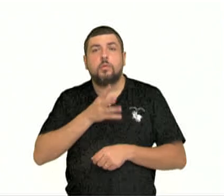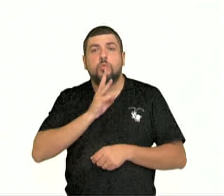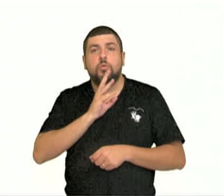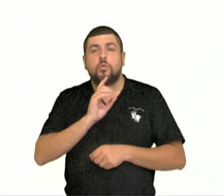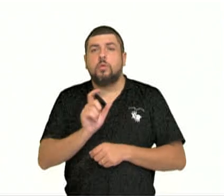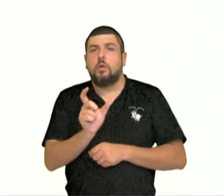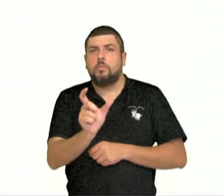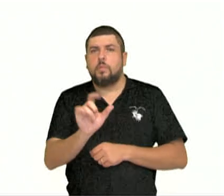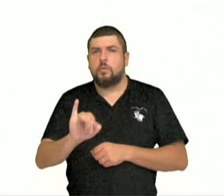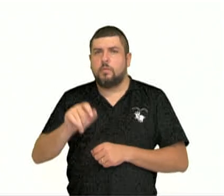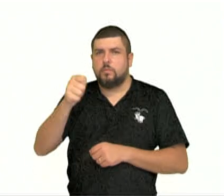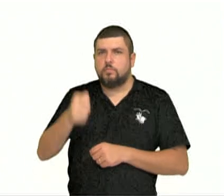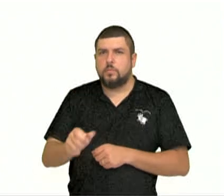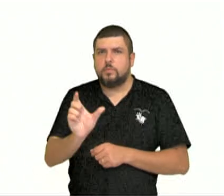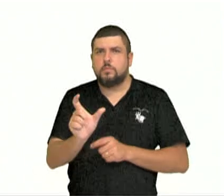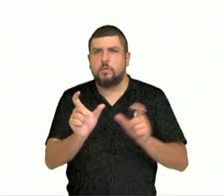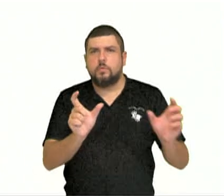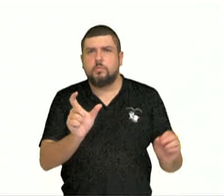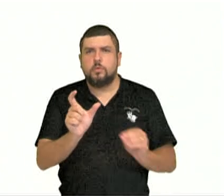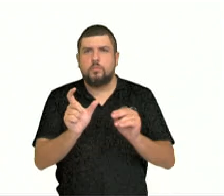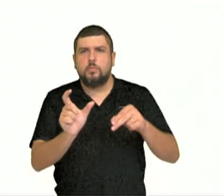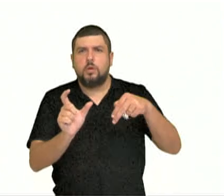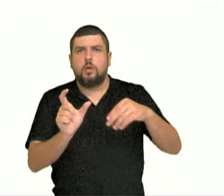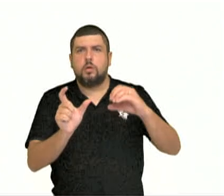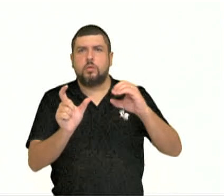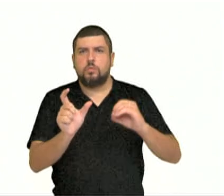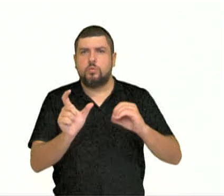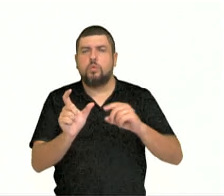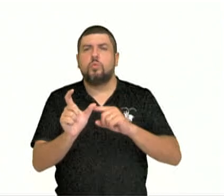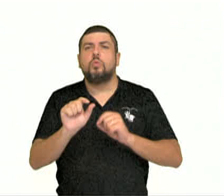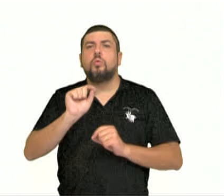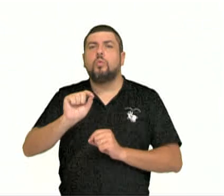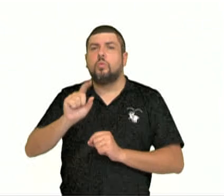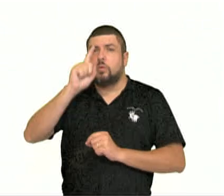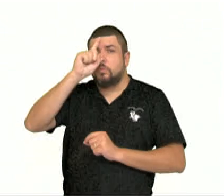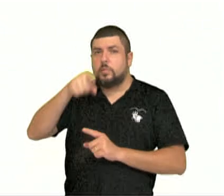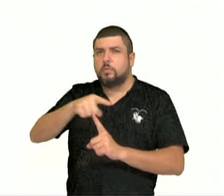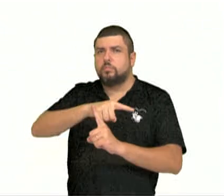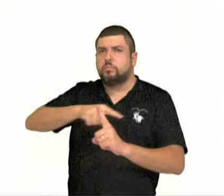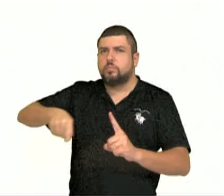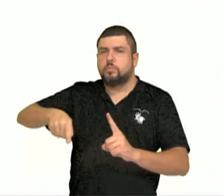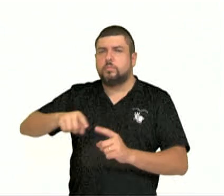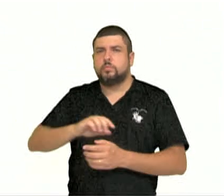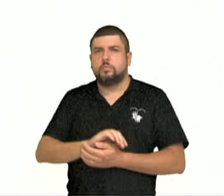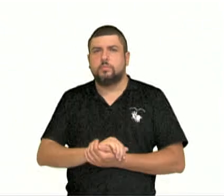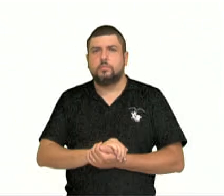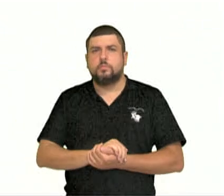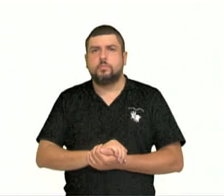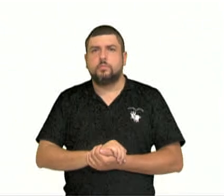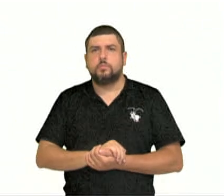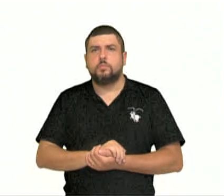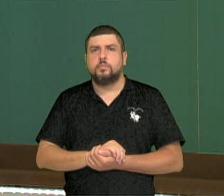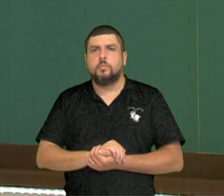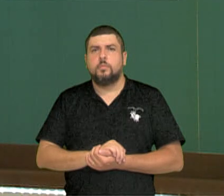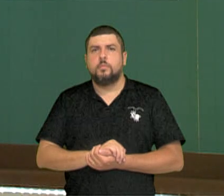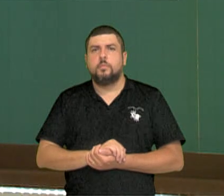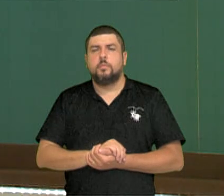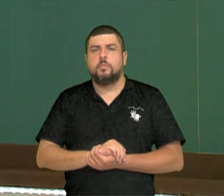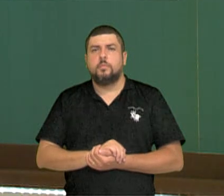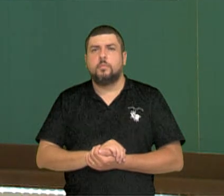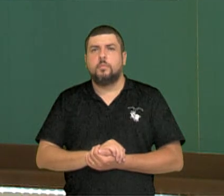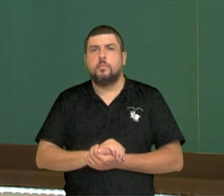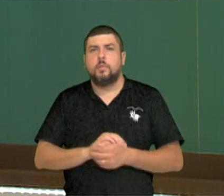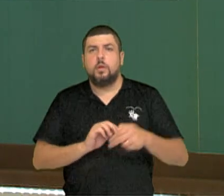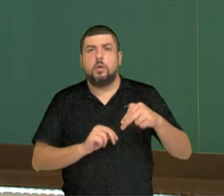as expressões que se usam antes do verbo para indicar proibição ou negação, né? Essas expressões